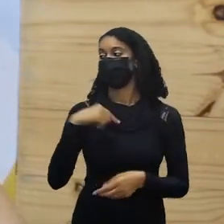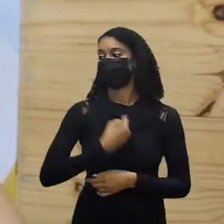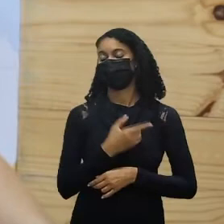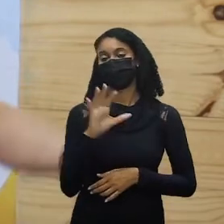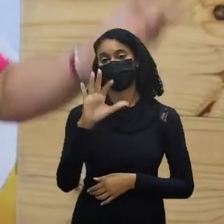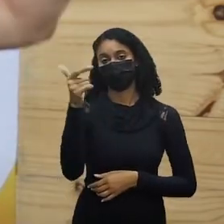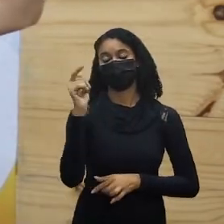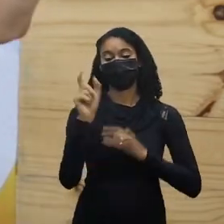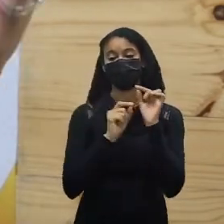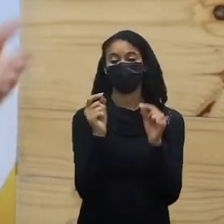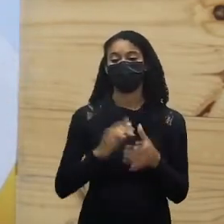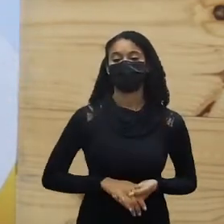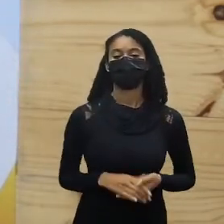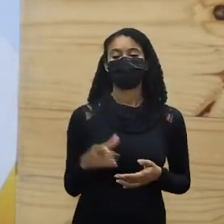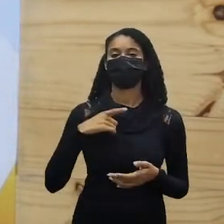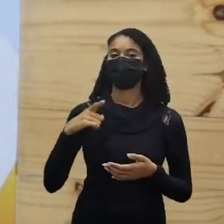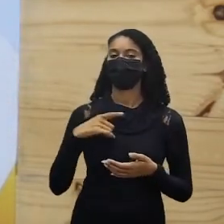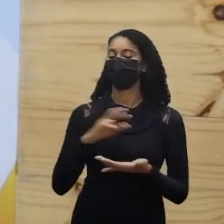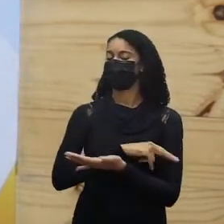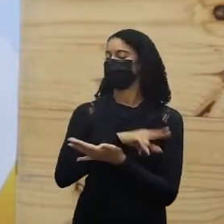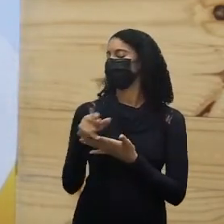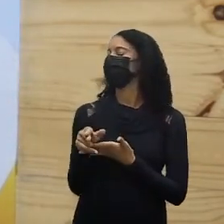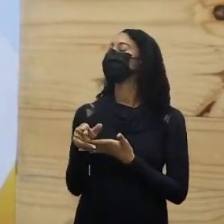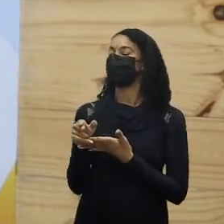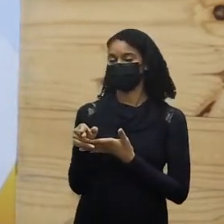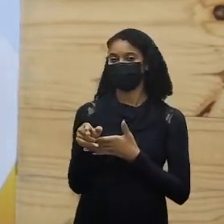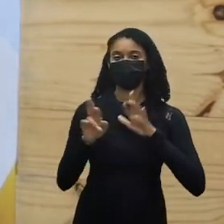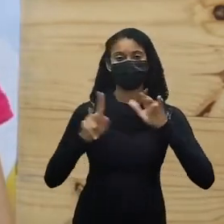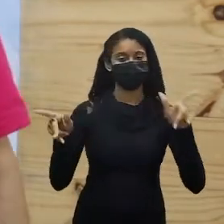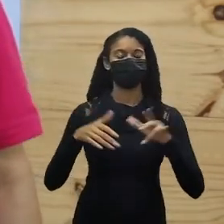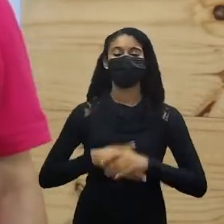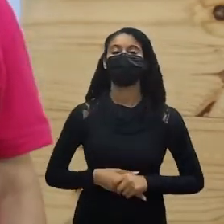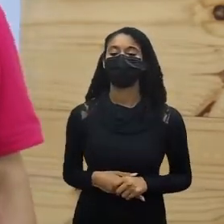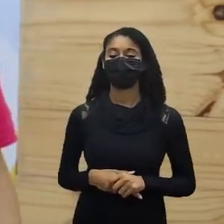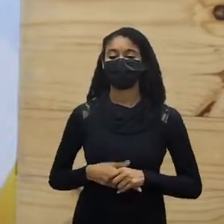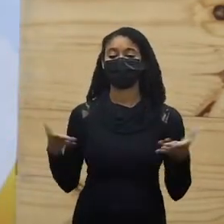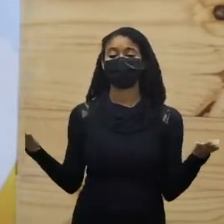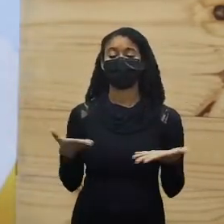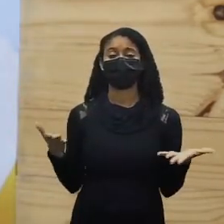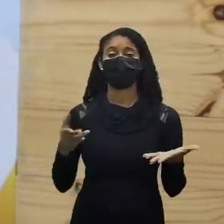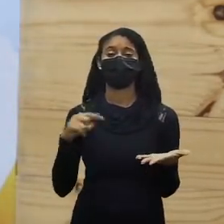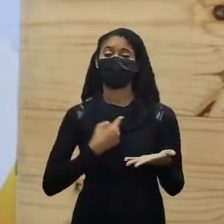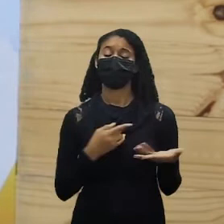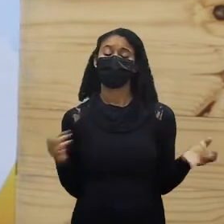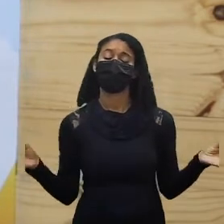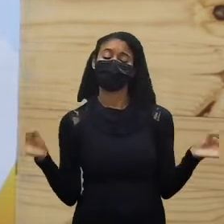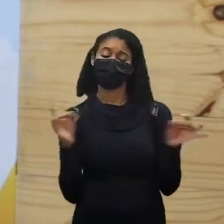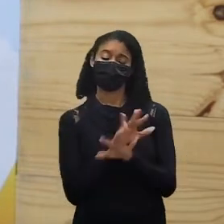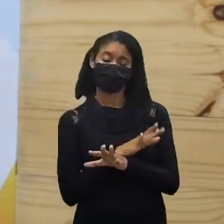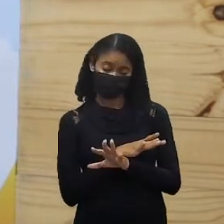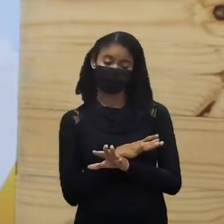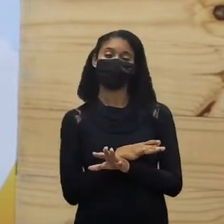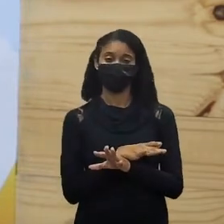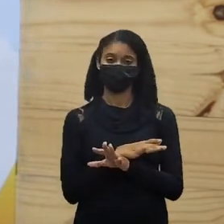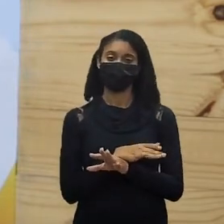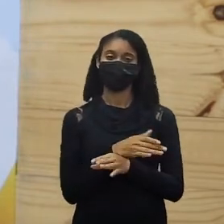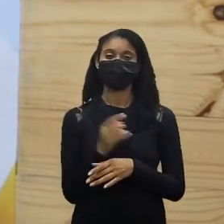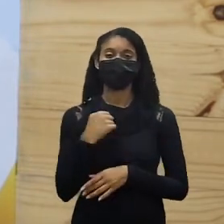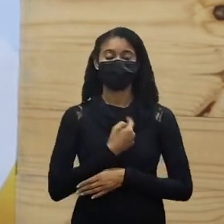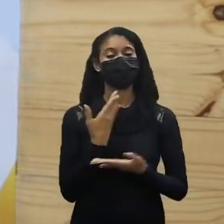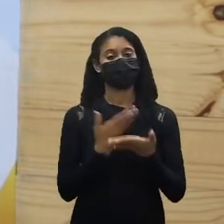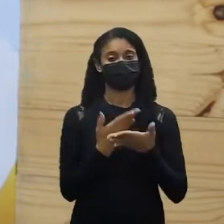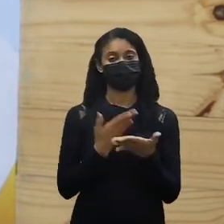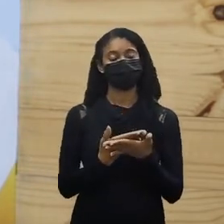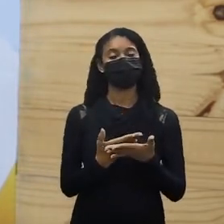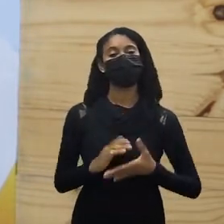claro que haverá variações diferentes. E aqui já estamos chegando ao término da nossa